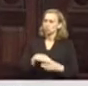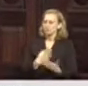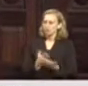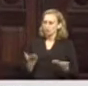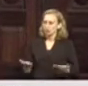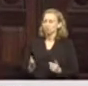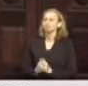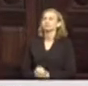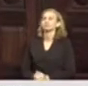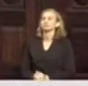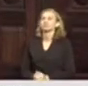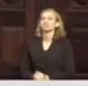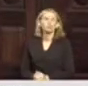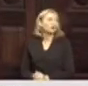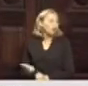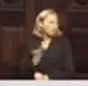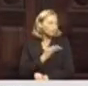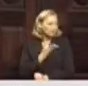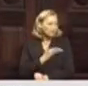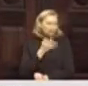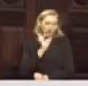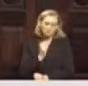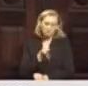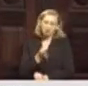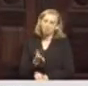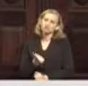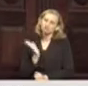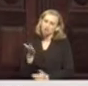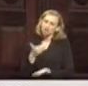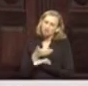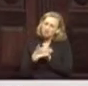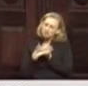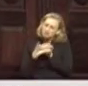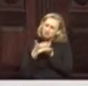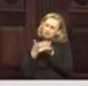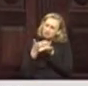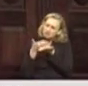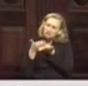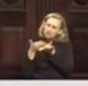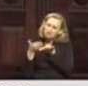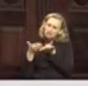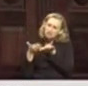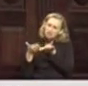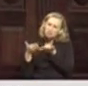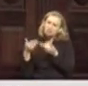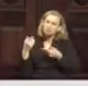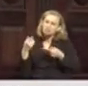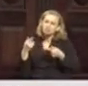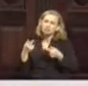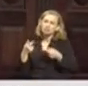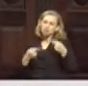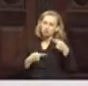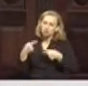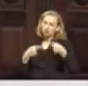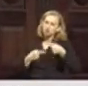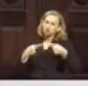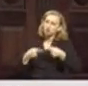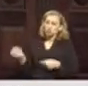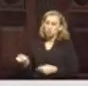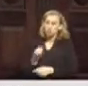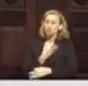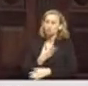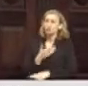Vossa Excelência certamente já estava começando a acompanhar a política, já que é muito novo.